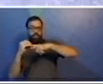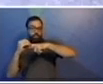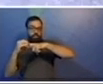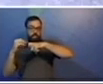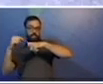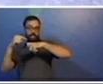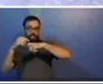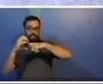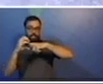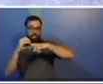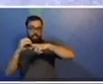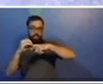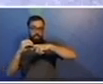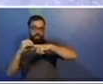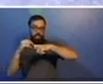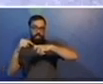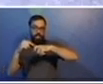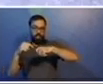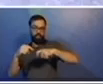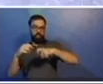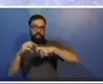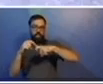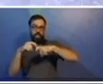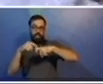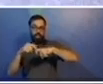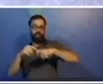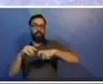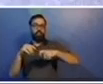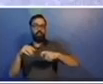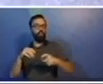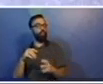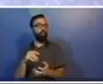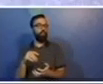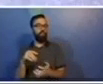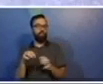verdadeiro. Então, é o pseudofruto e aqui está o fruto.